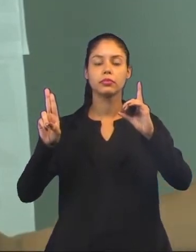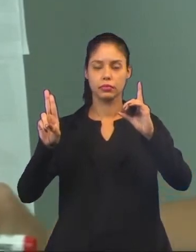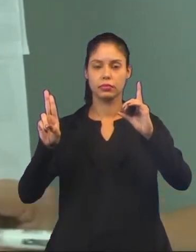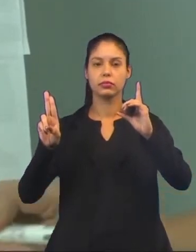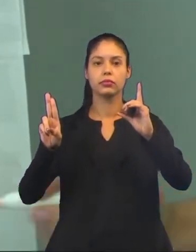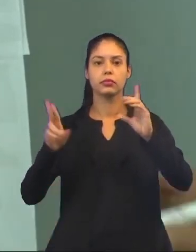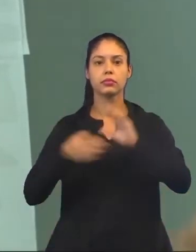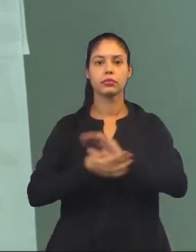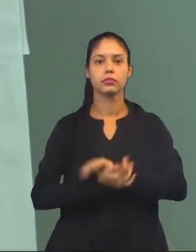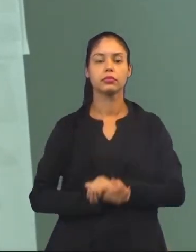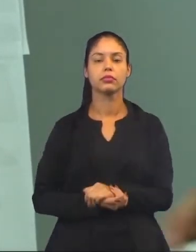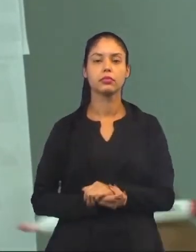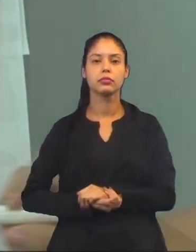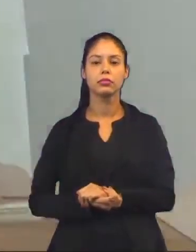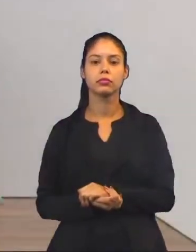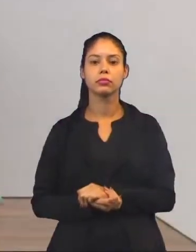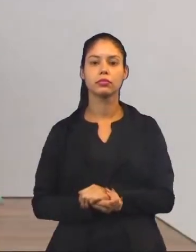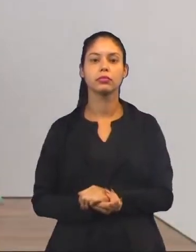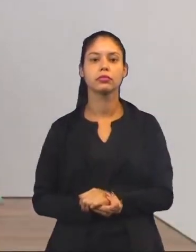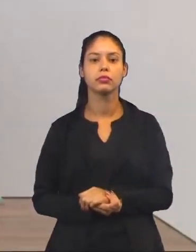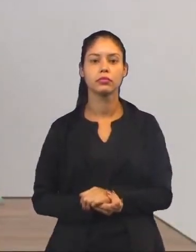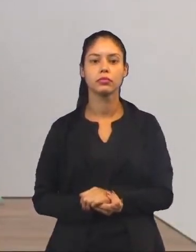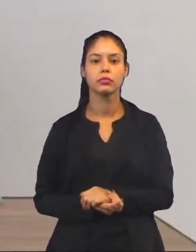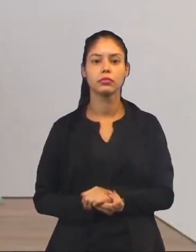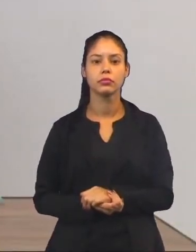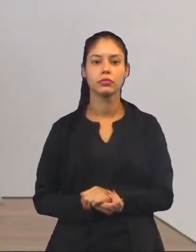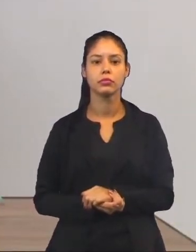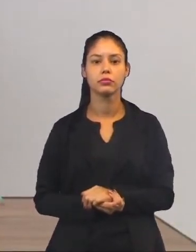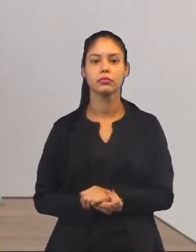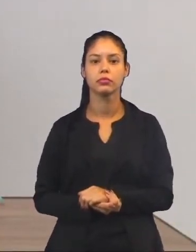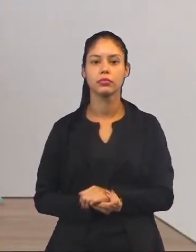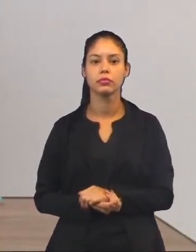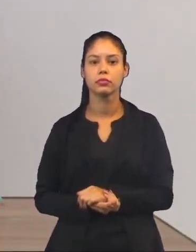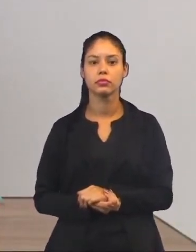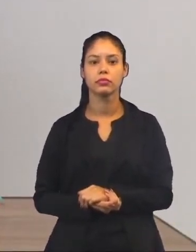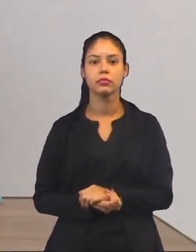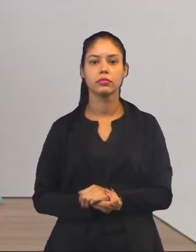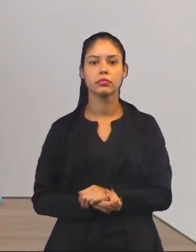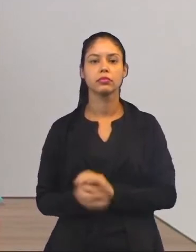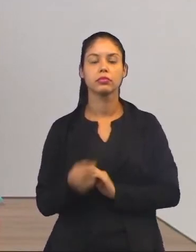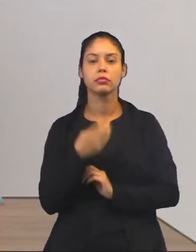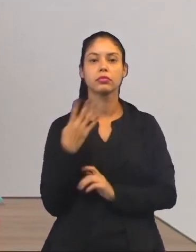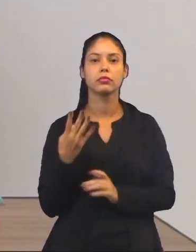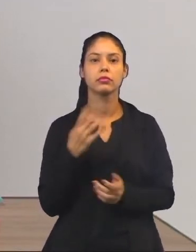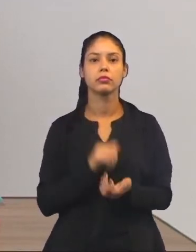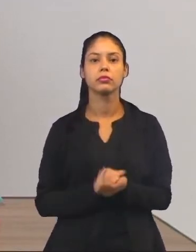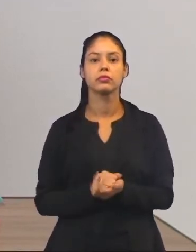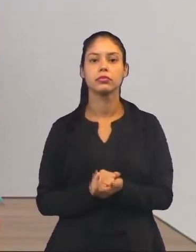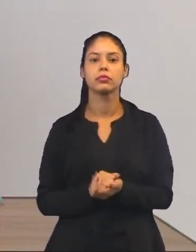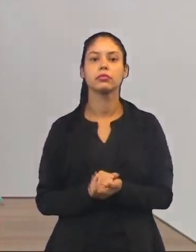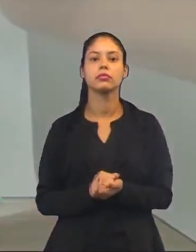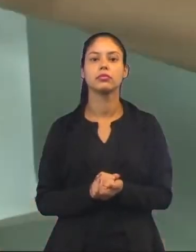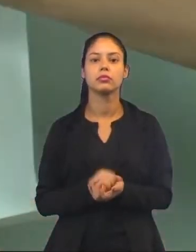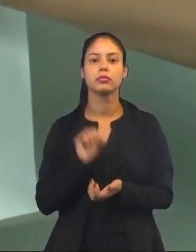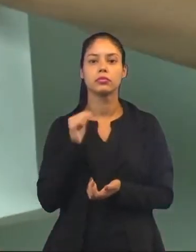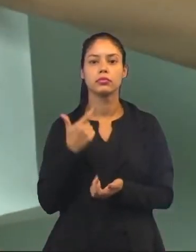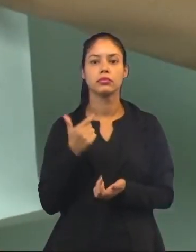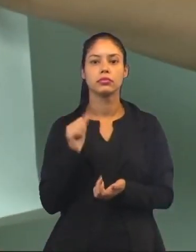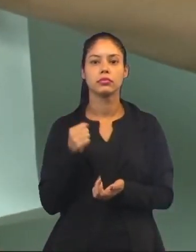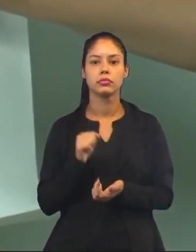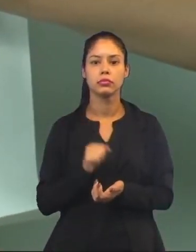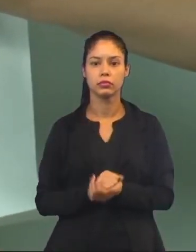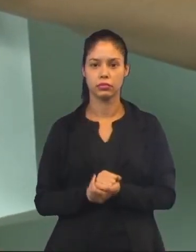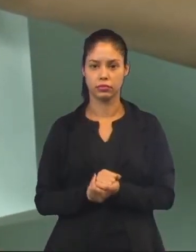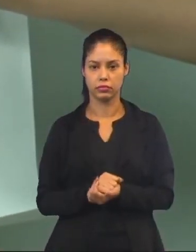mesmo? Coluna das unidades e coluna das dezenas. A quantidade inicial, ele inicia com 28. No